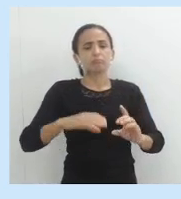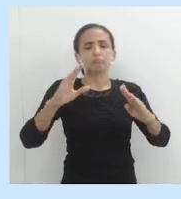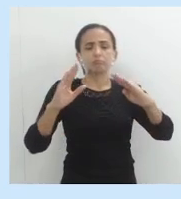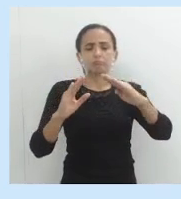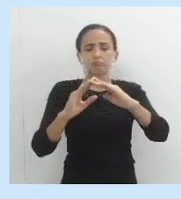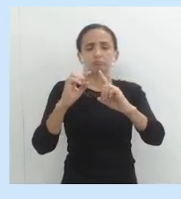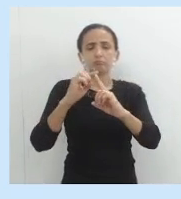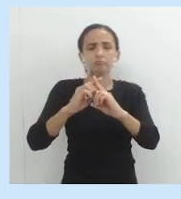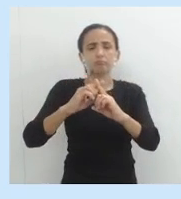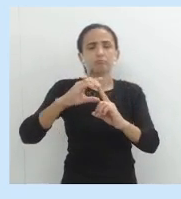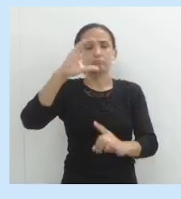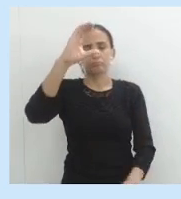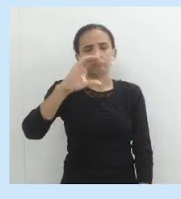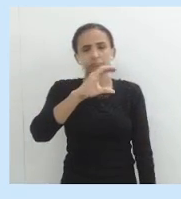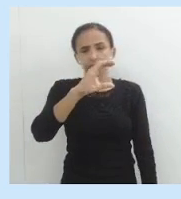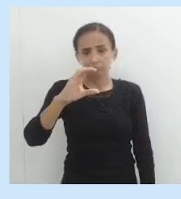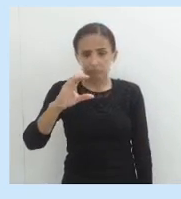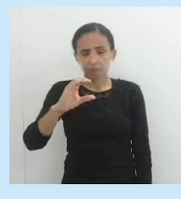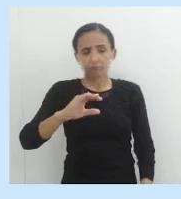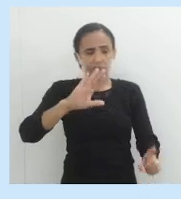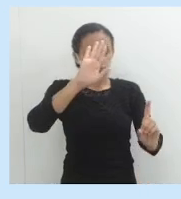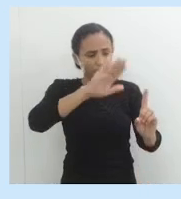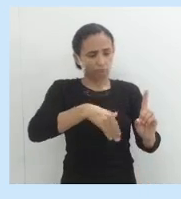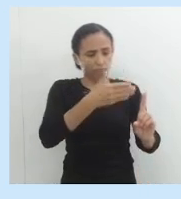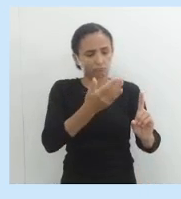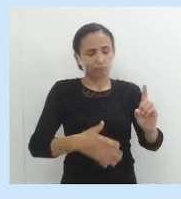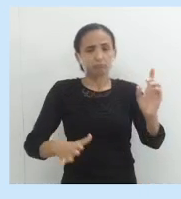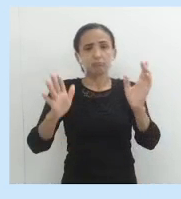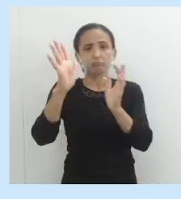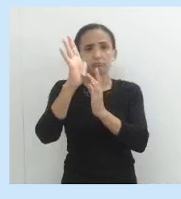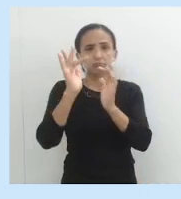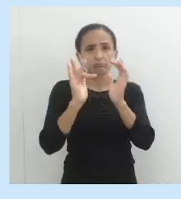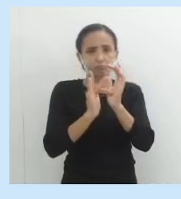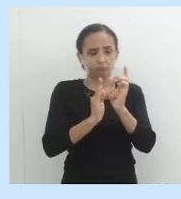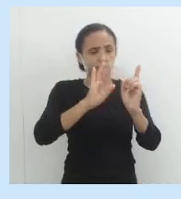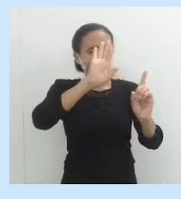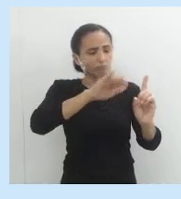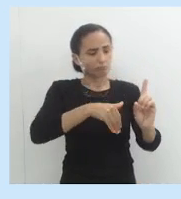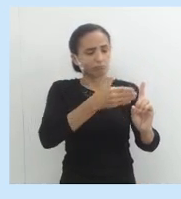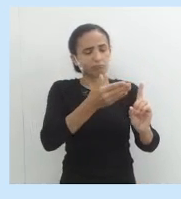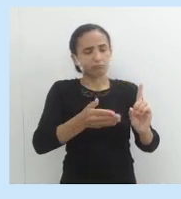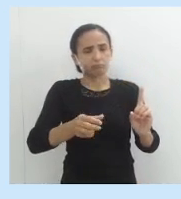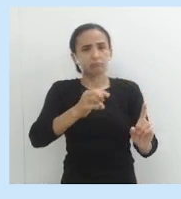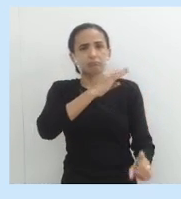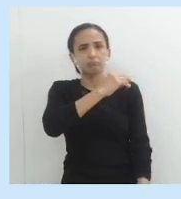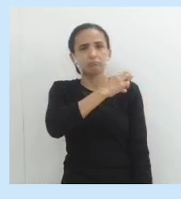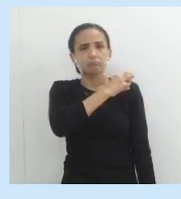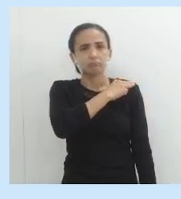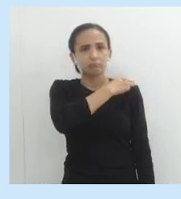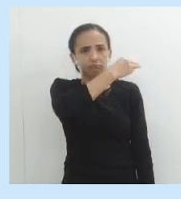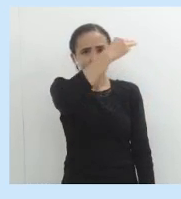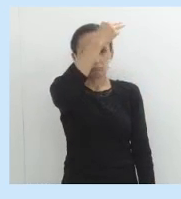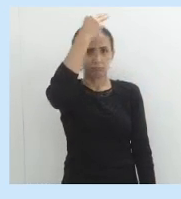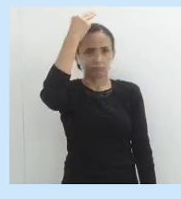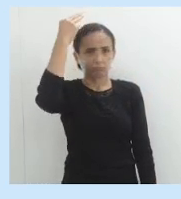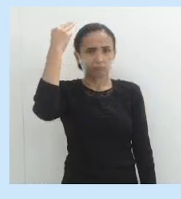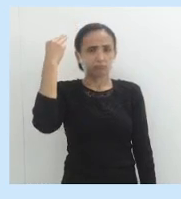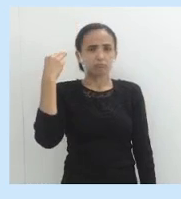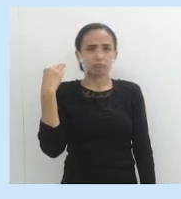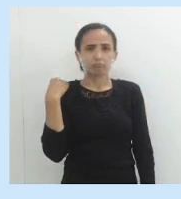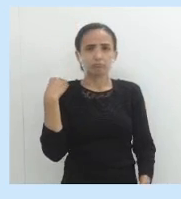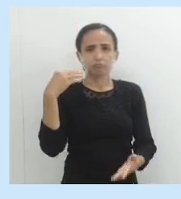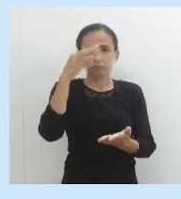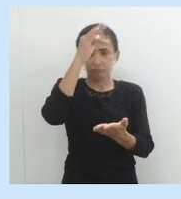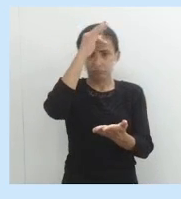a Maria, porque justamente era essa também difusão, né, a exposição da arte, né, da fé,